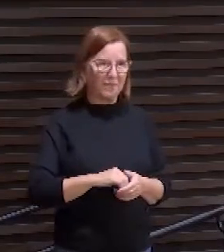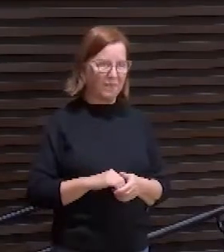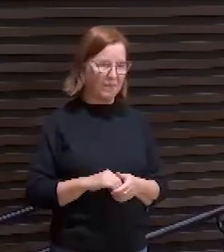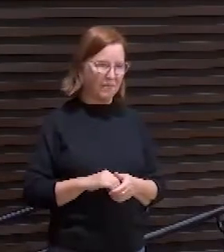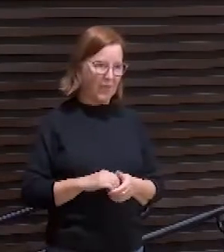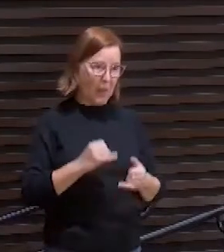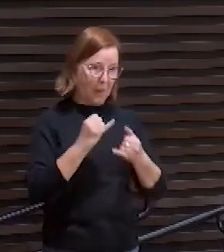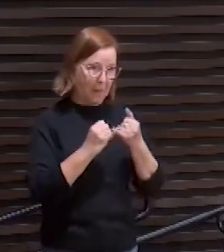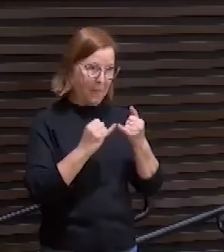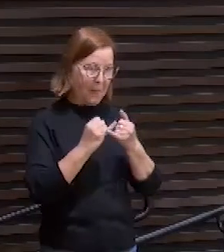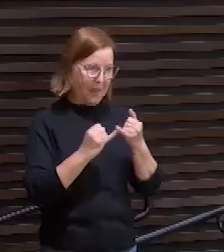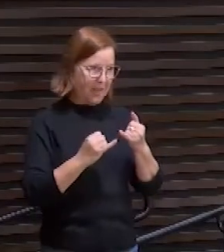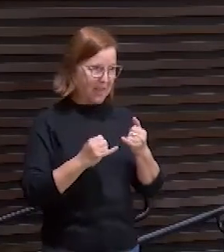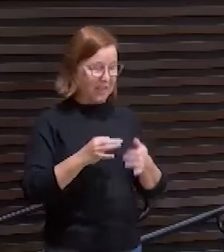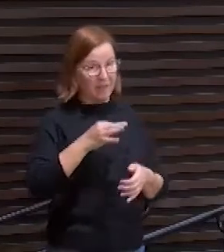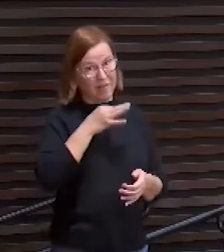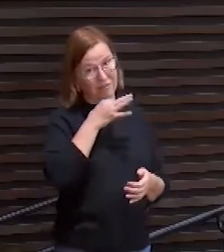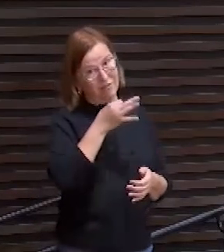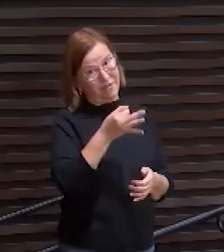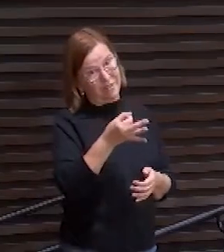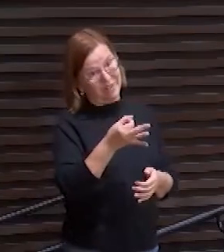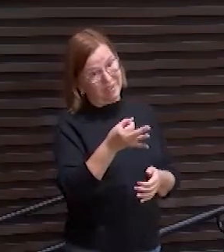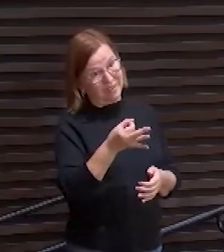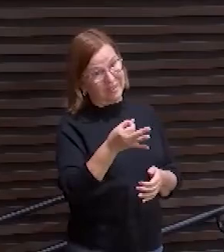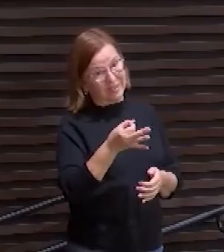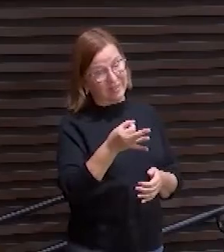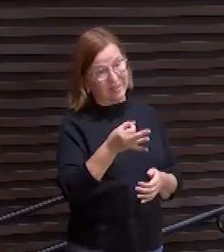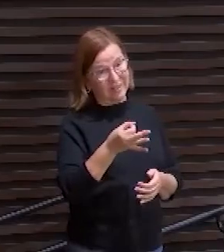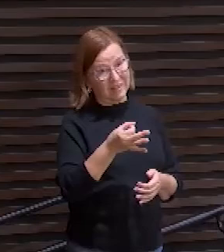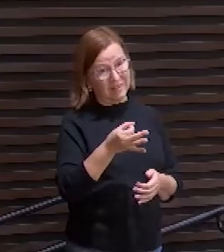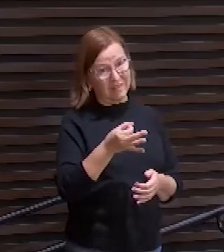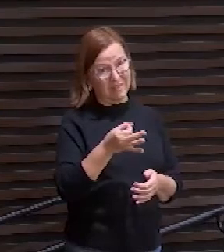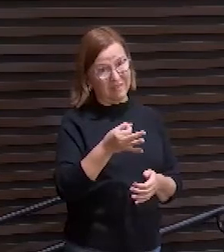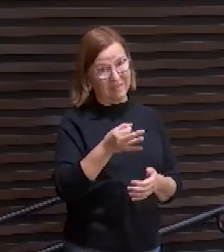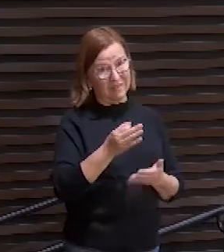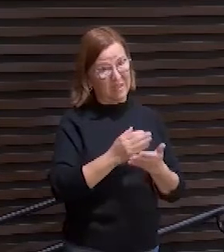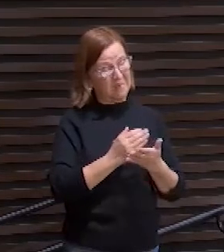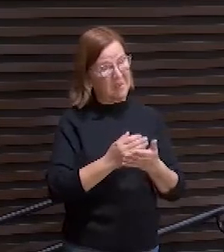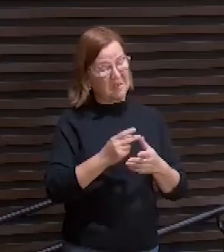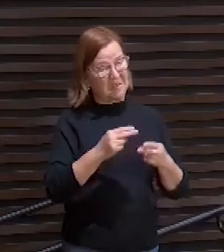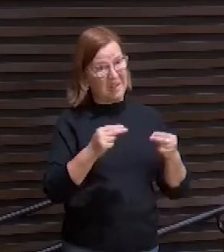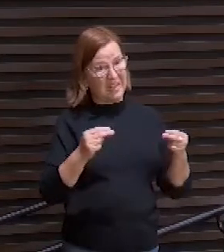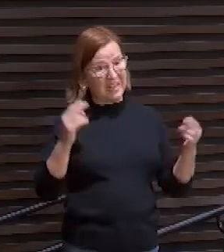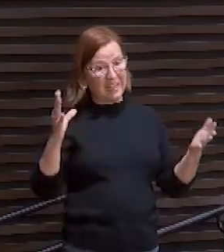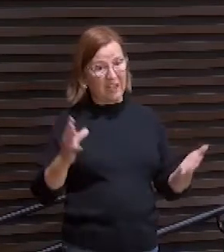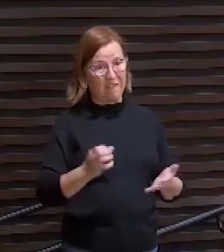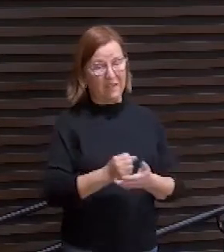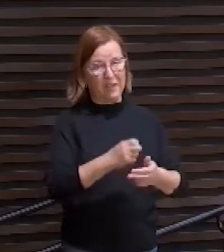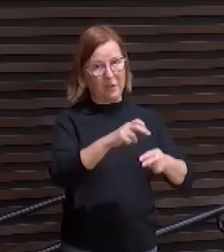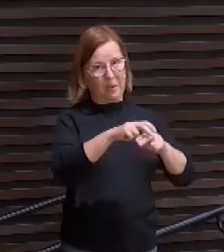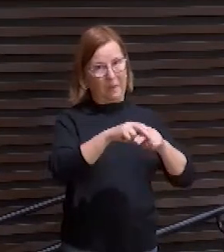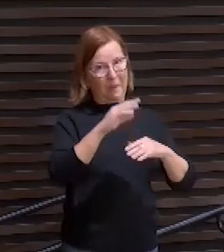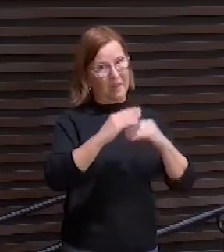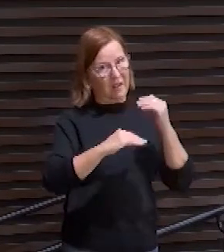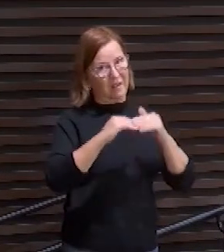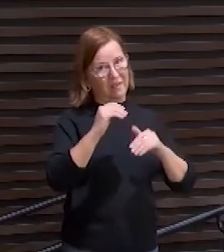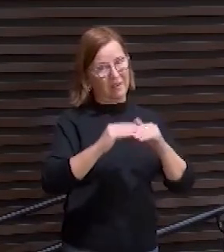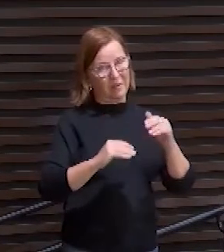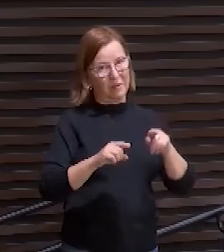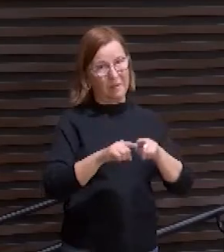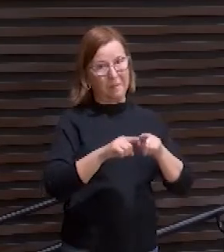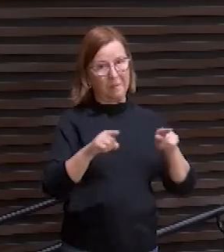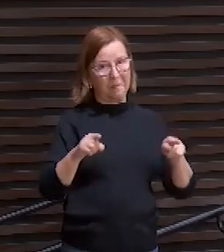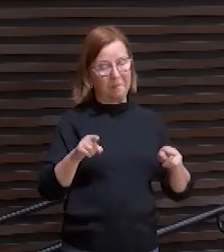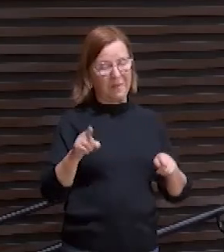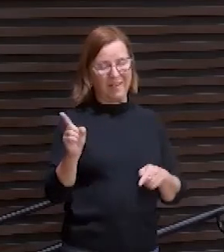Parece que ele estaria até sugerindo alguma coisa tipo salvação pelas obras. Mas é evidente